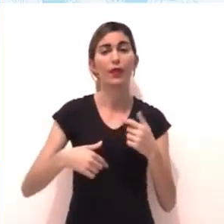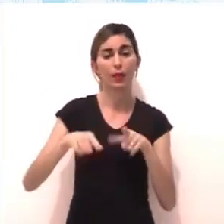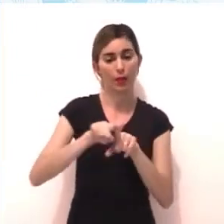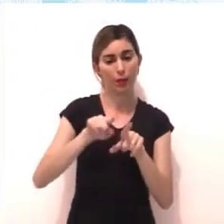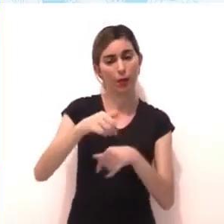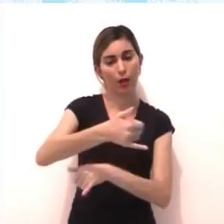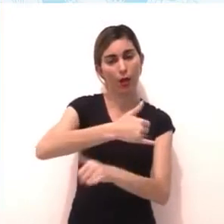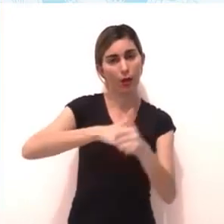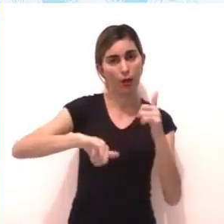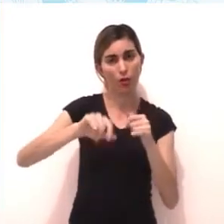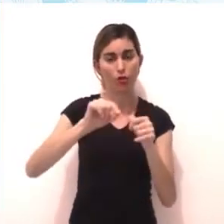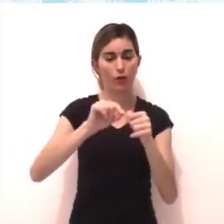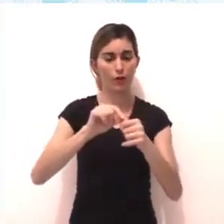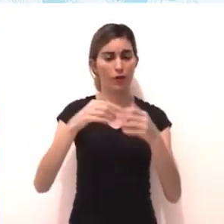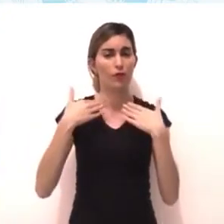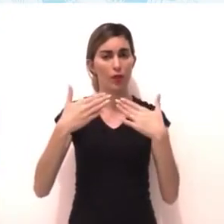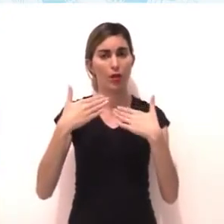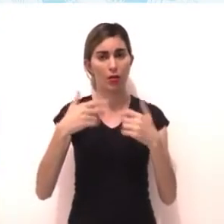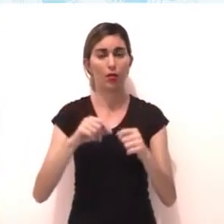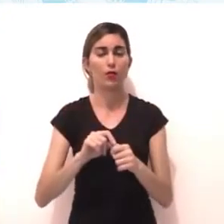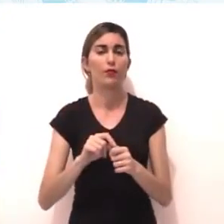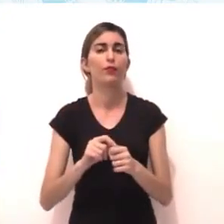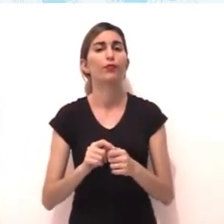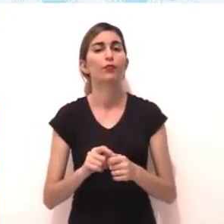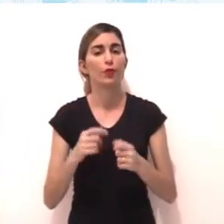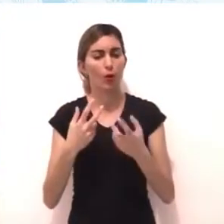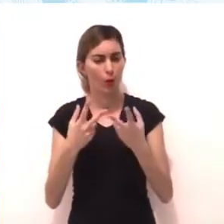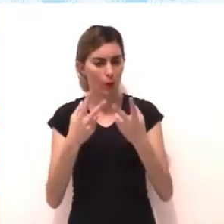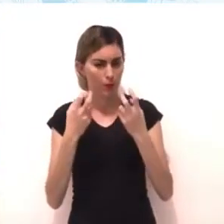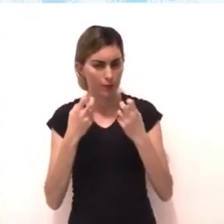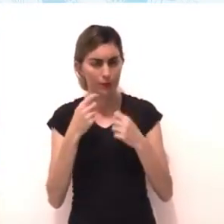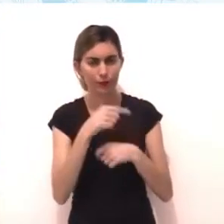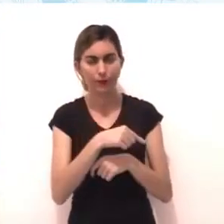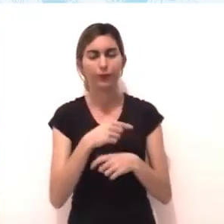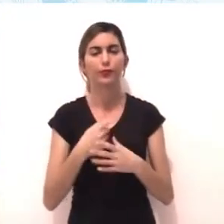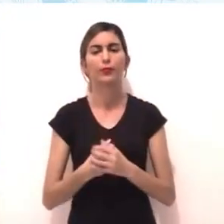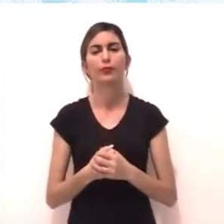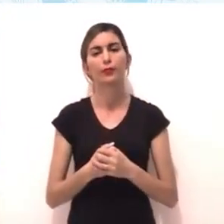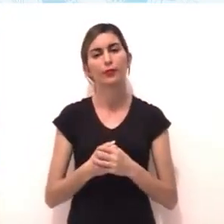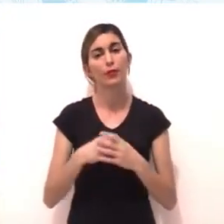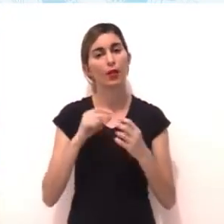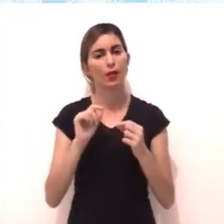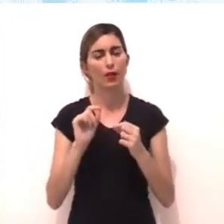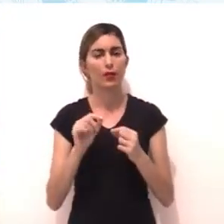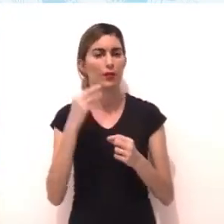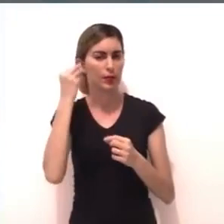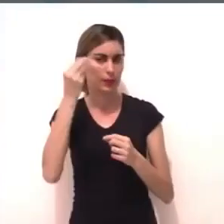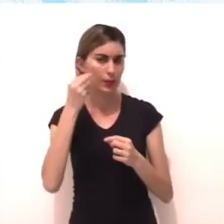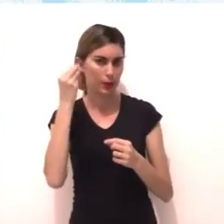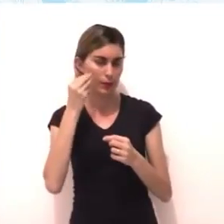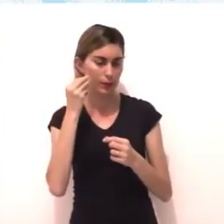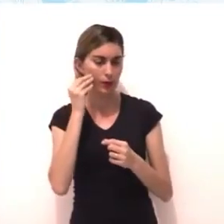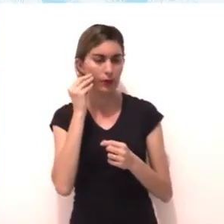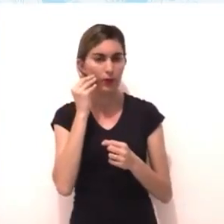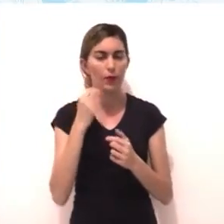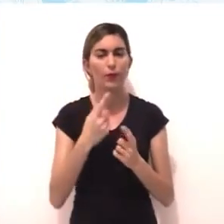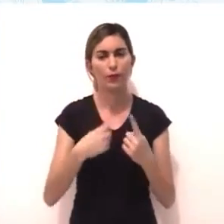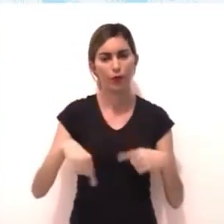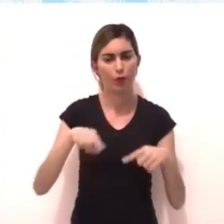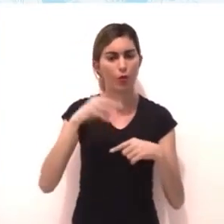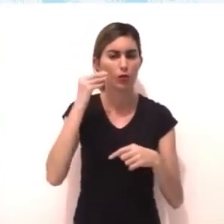energia em forma de calor. E aí nós vamos observar isso em um experimento. Para o